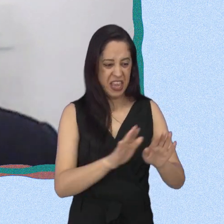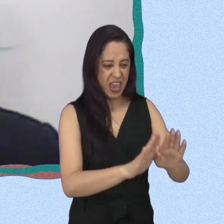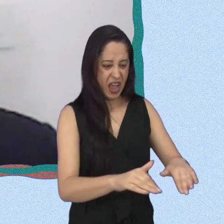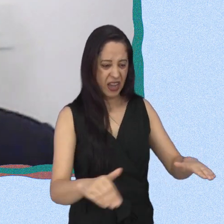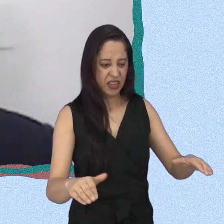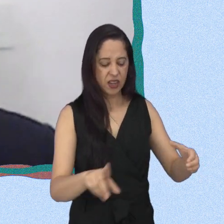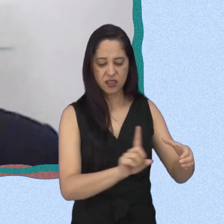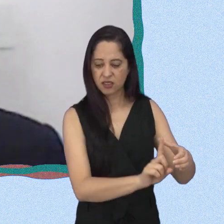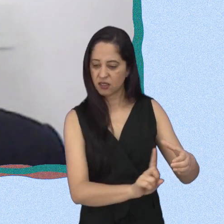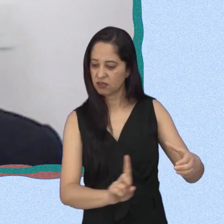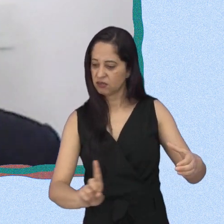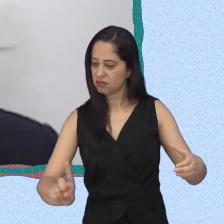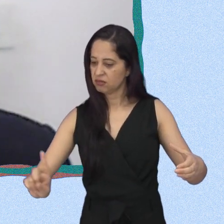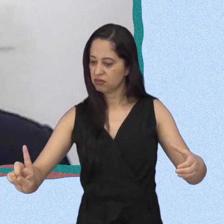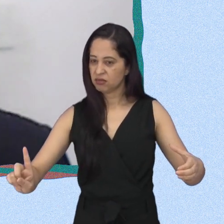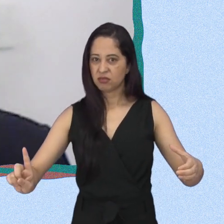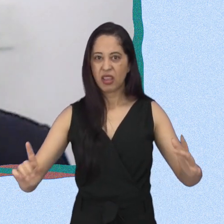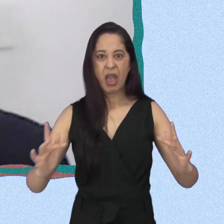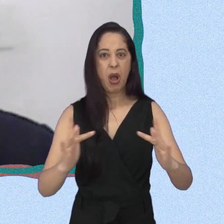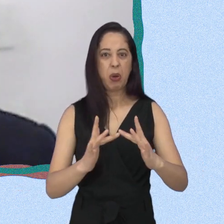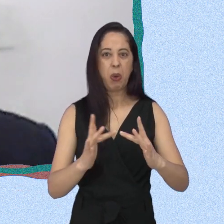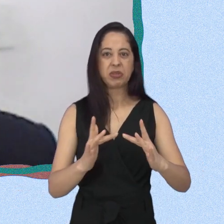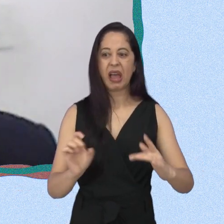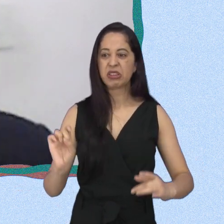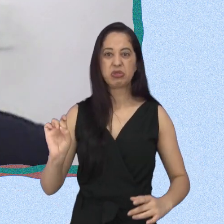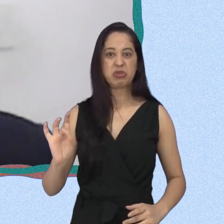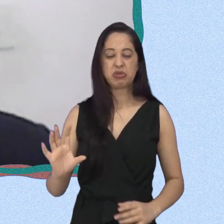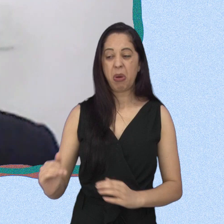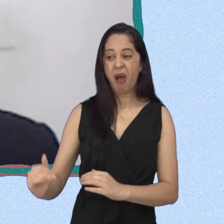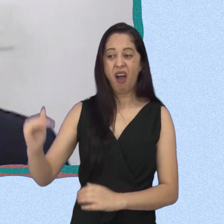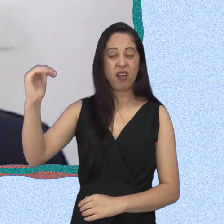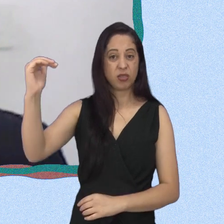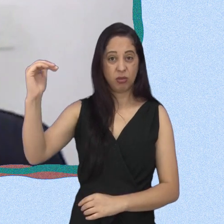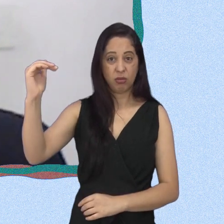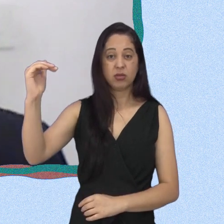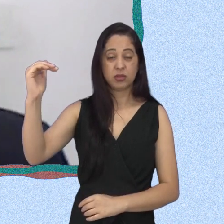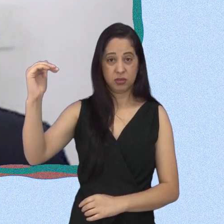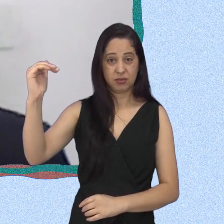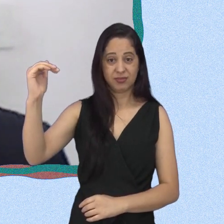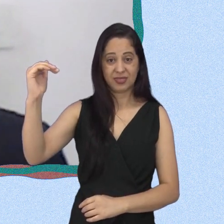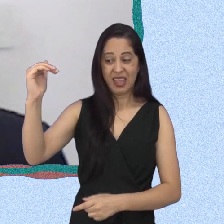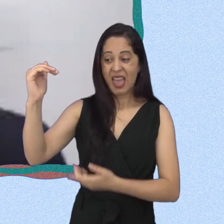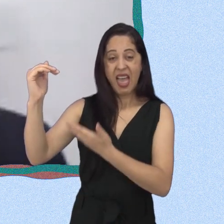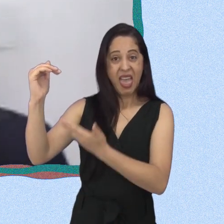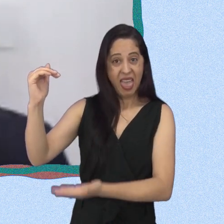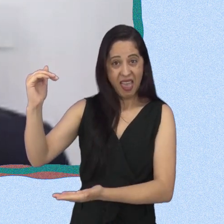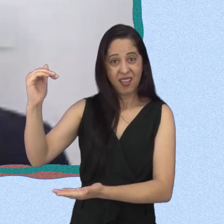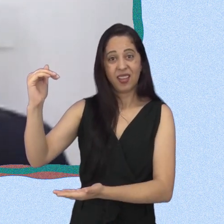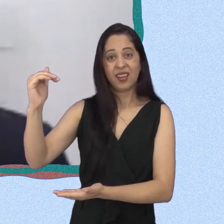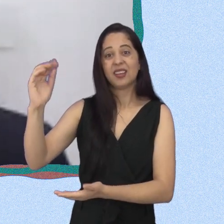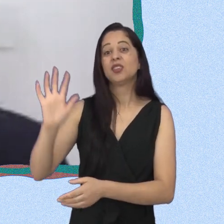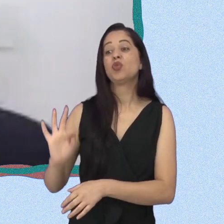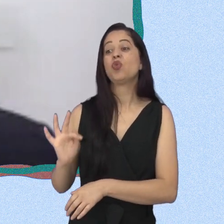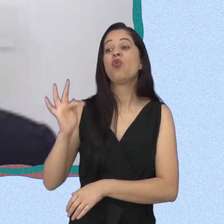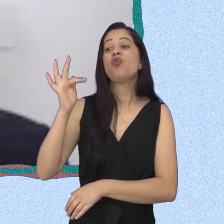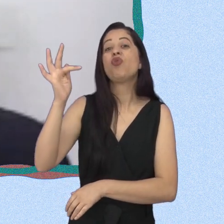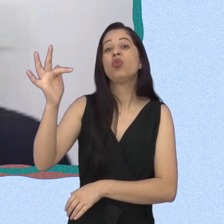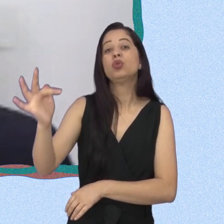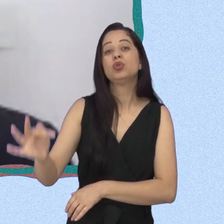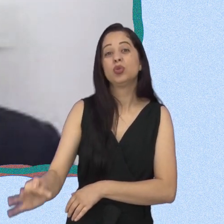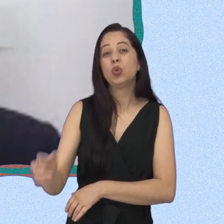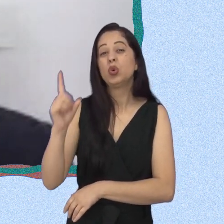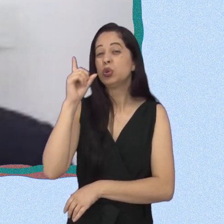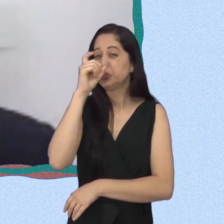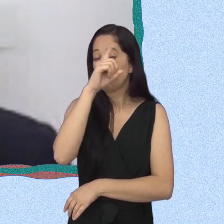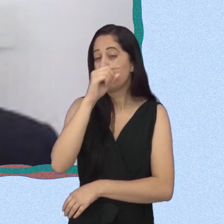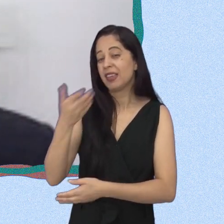têm contato com outras crianças, né, têm contato apenas com adultos, e normalmente há uma tendência dessas crianças terem